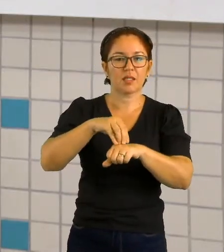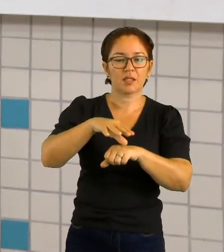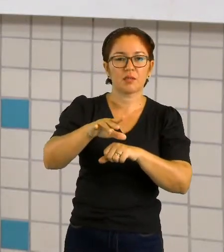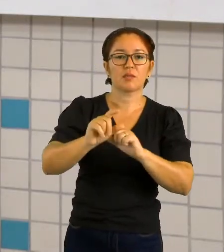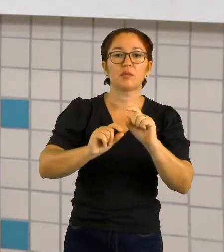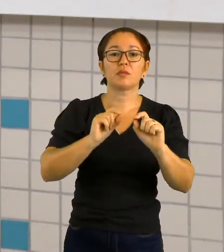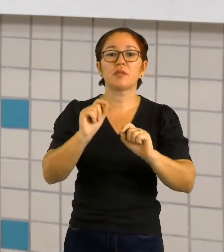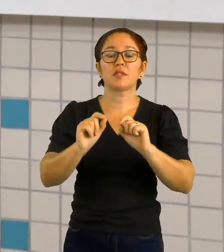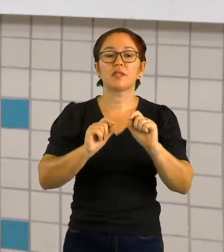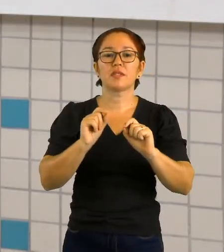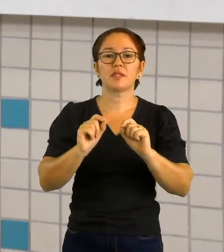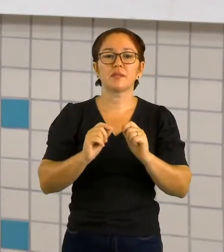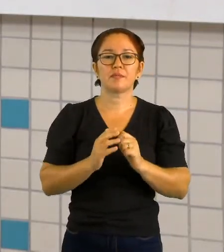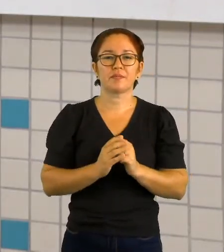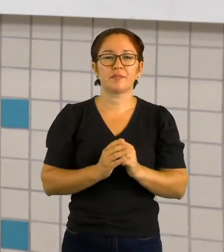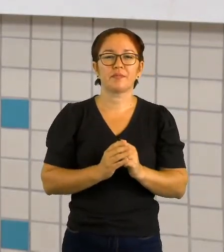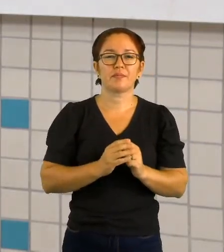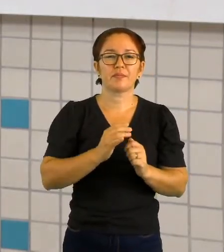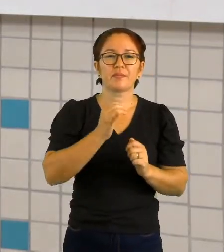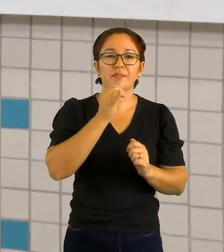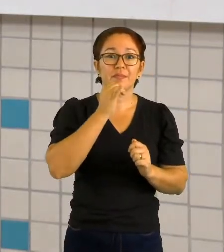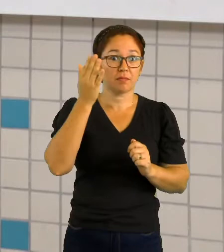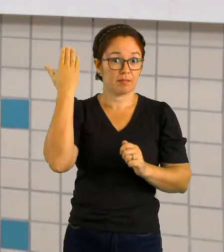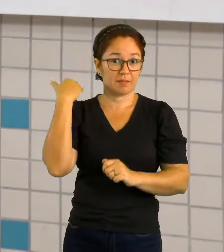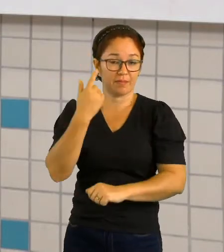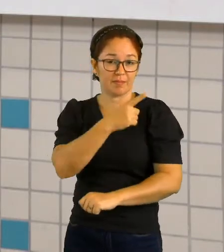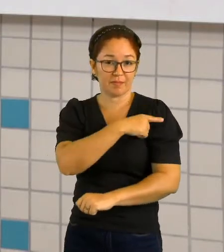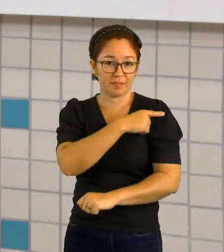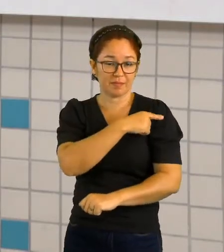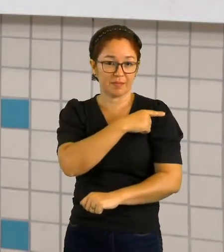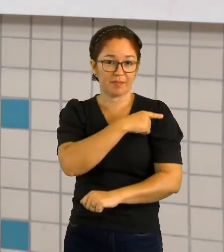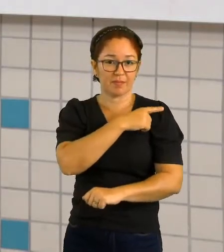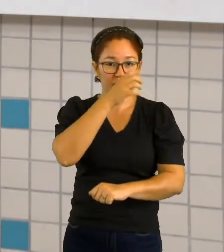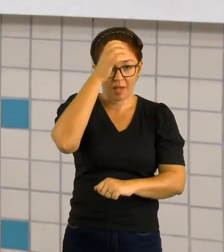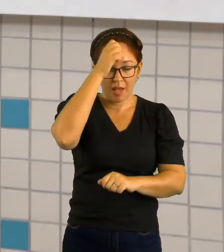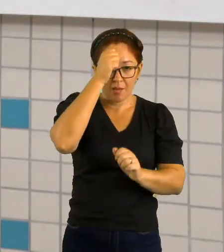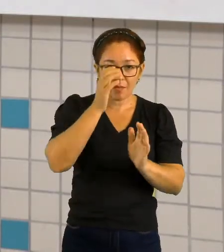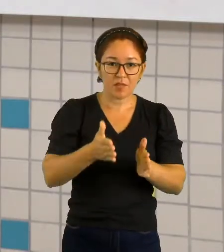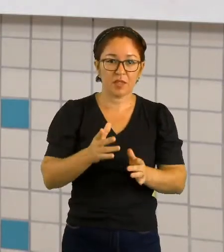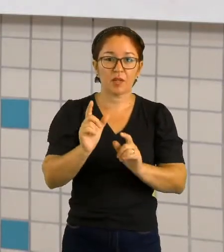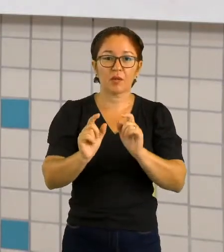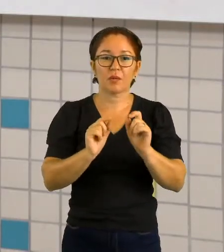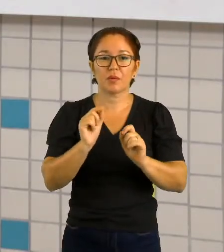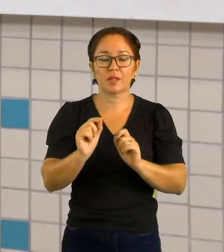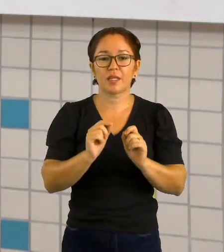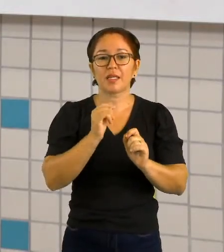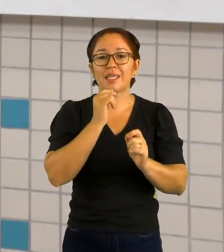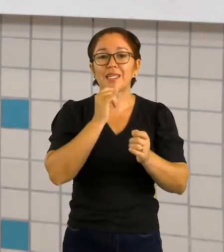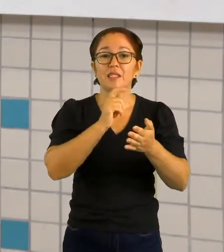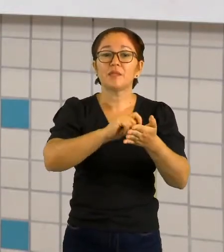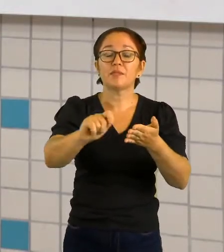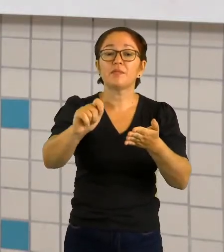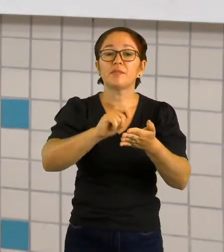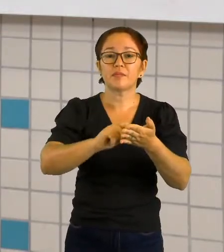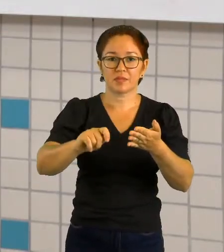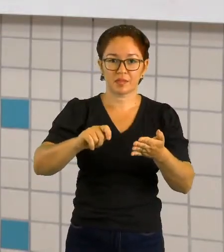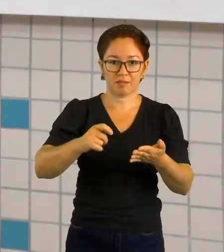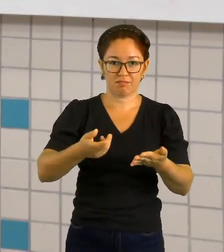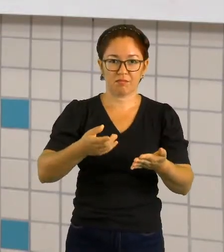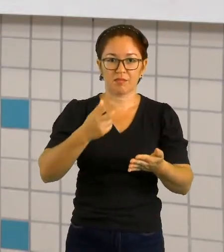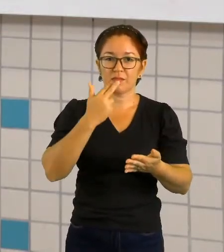seja, desde lá do primeiro ano nós aprendemos que a escrita da língua